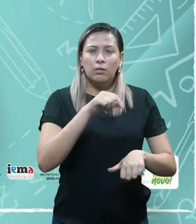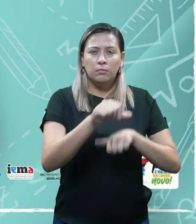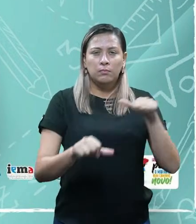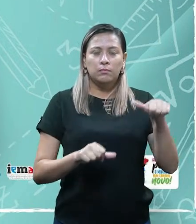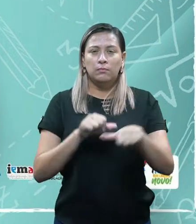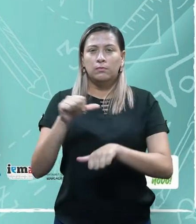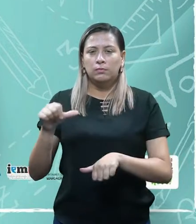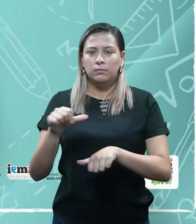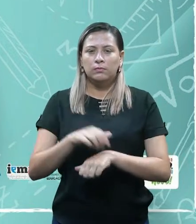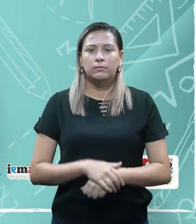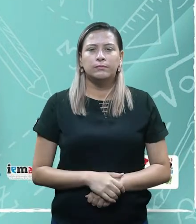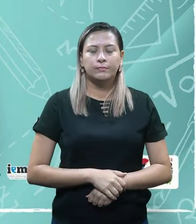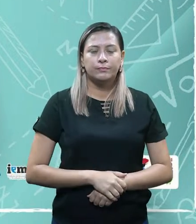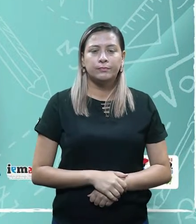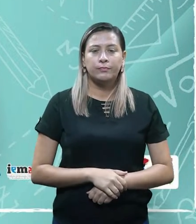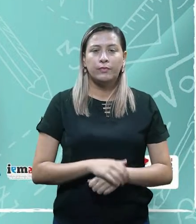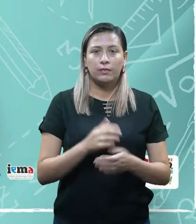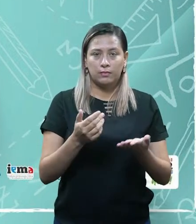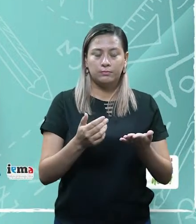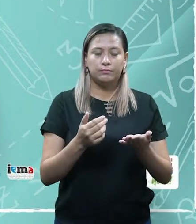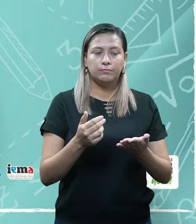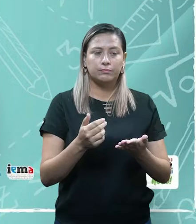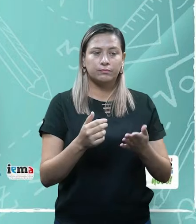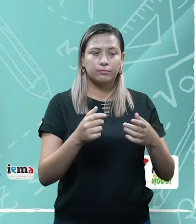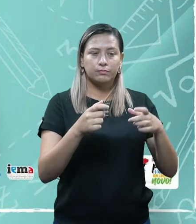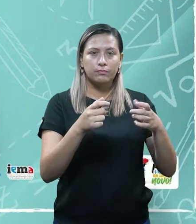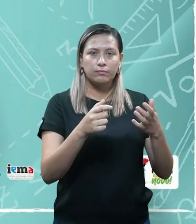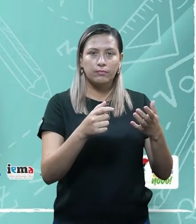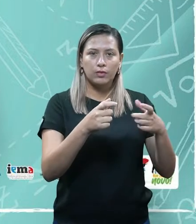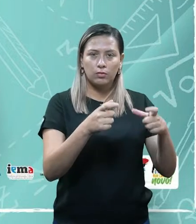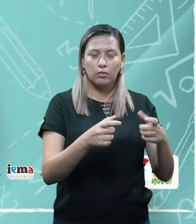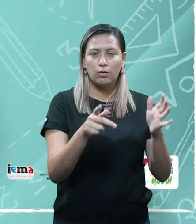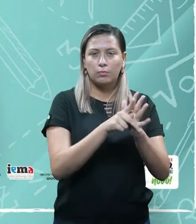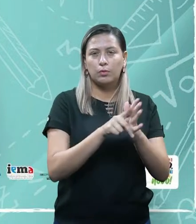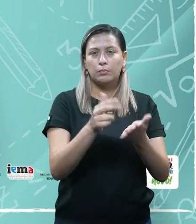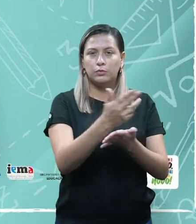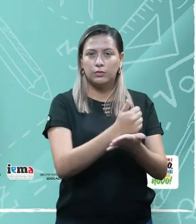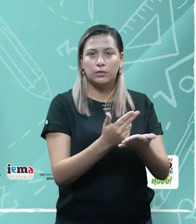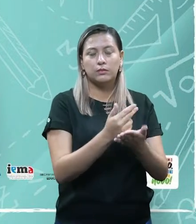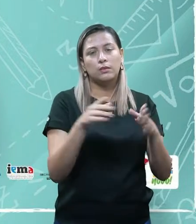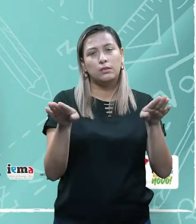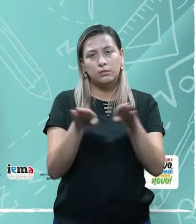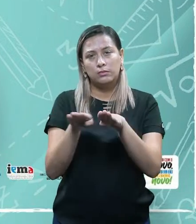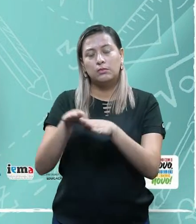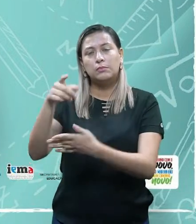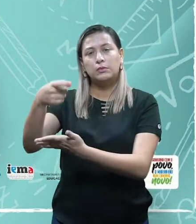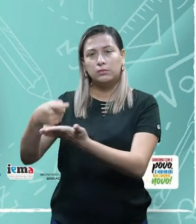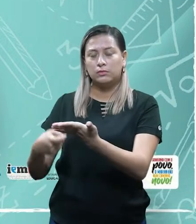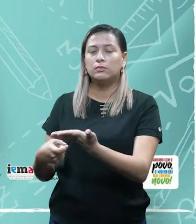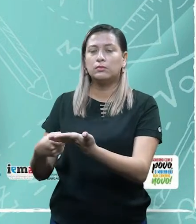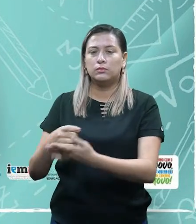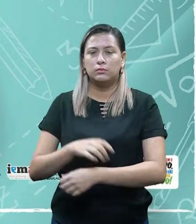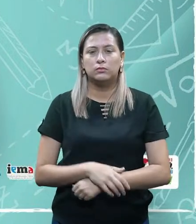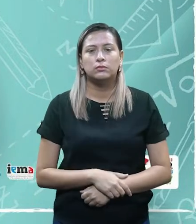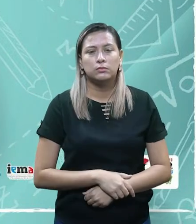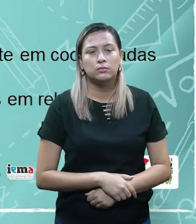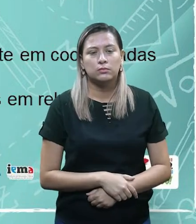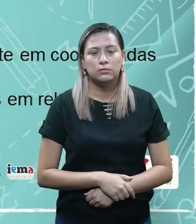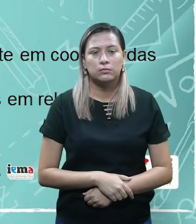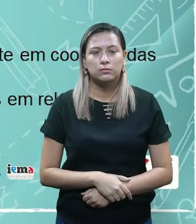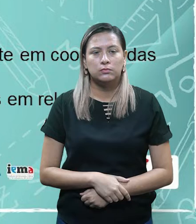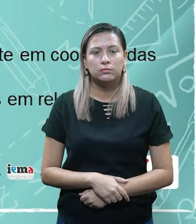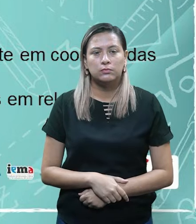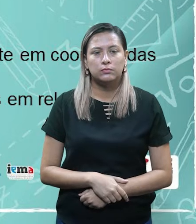entre a área de desenho e a área de texto, que a gente chama, tá? Que é a parte que você aciona os comandos também